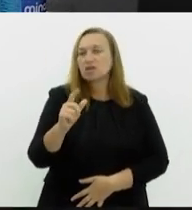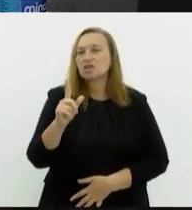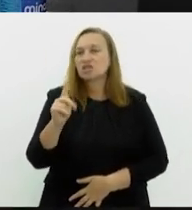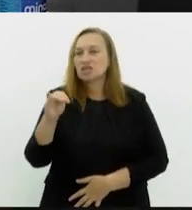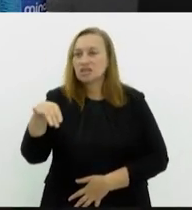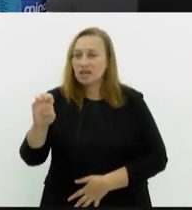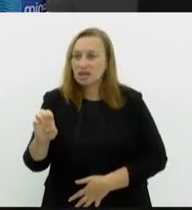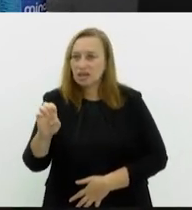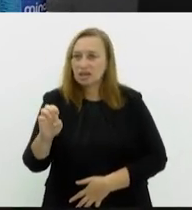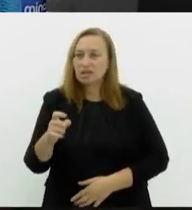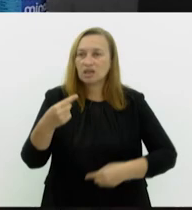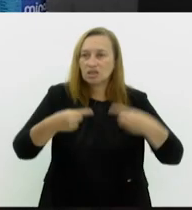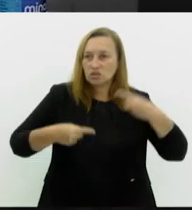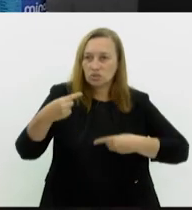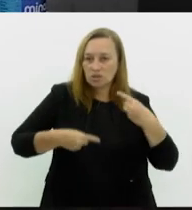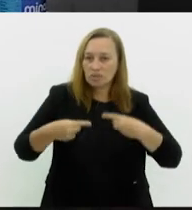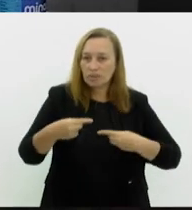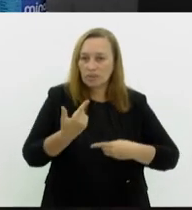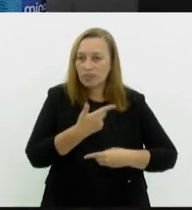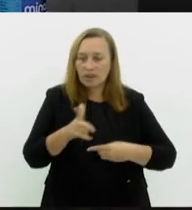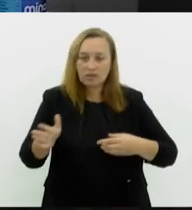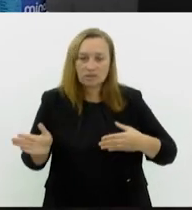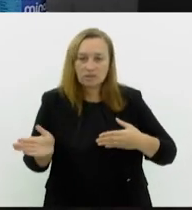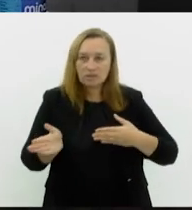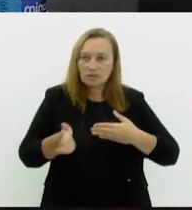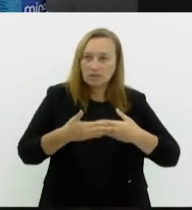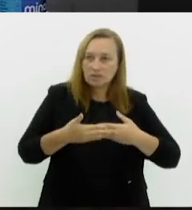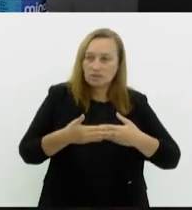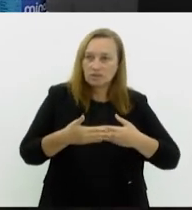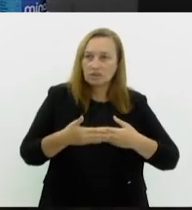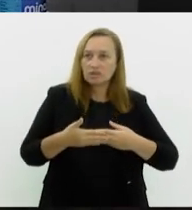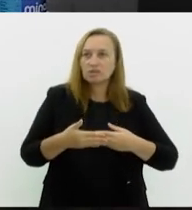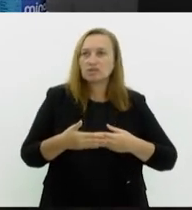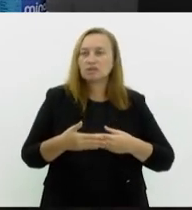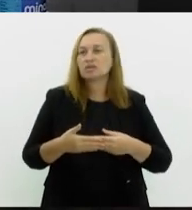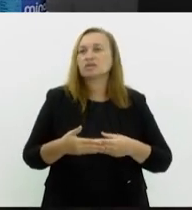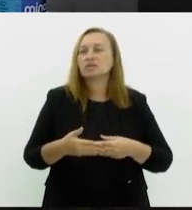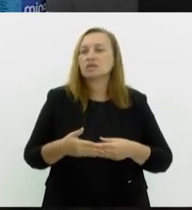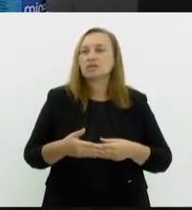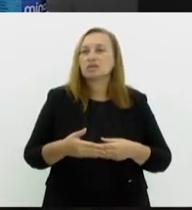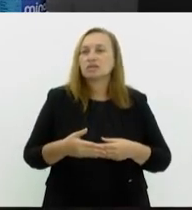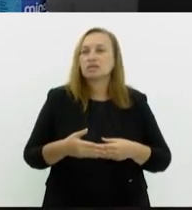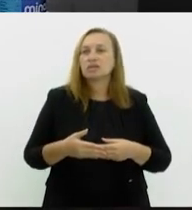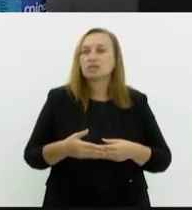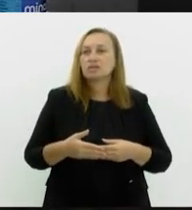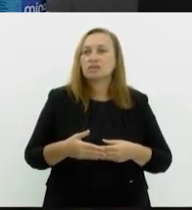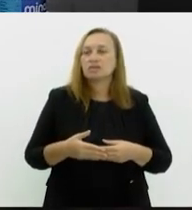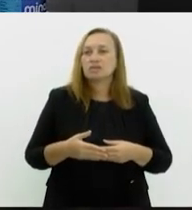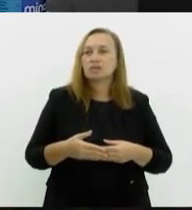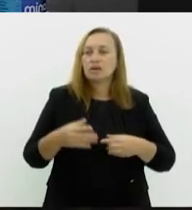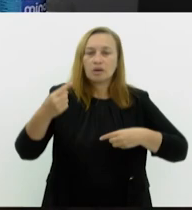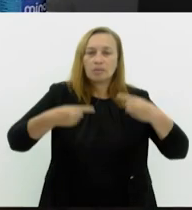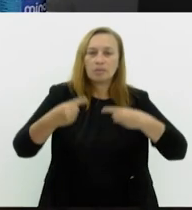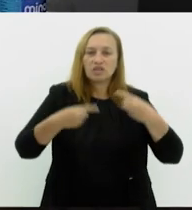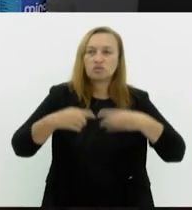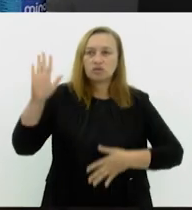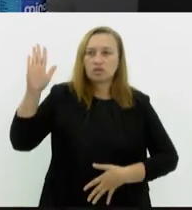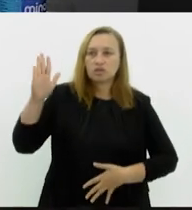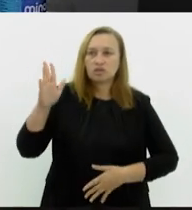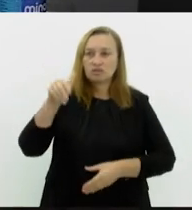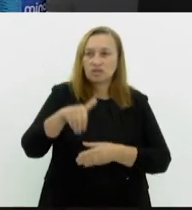Monteiro. Em discussão, não havendo quem queira discutir, Encerra a discussão. Em